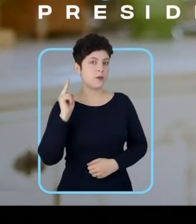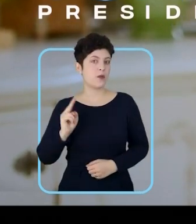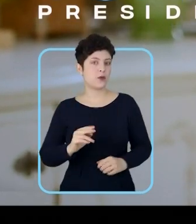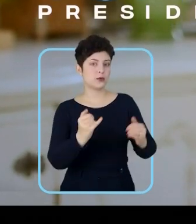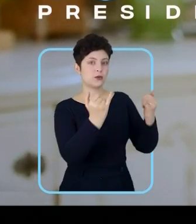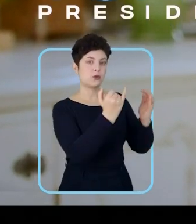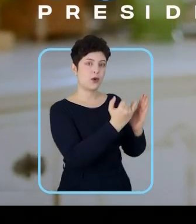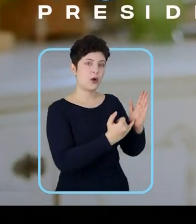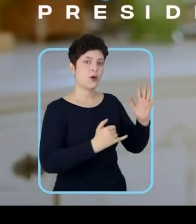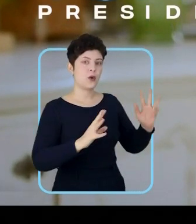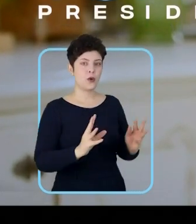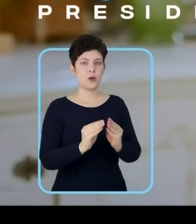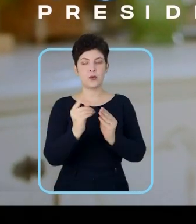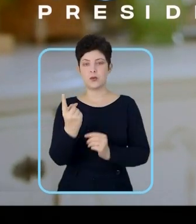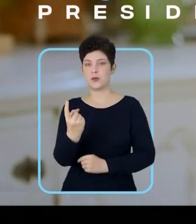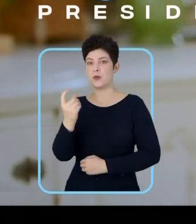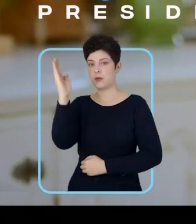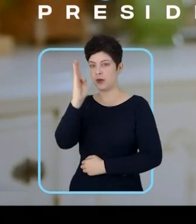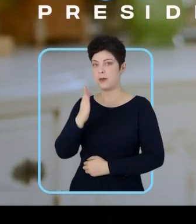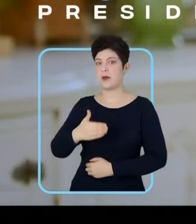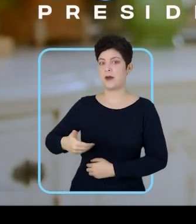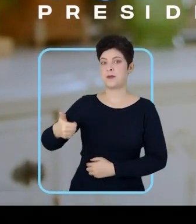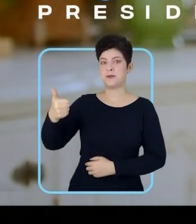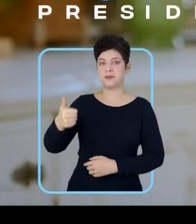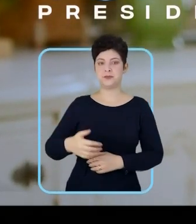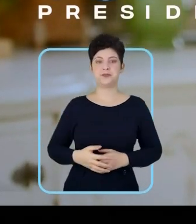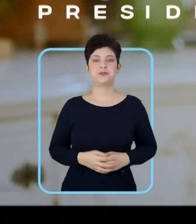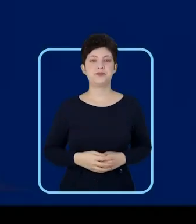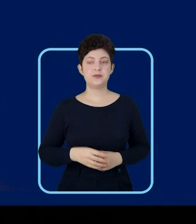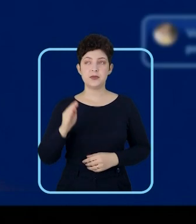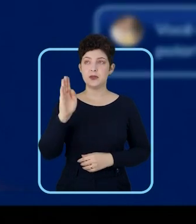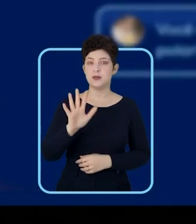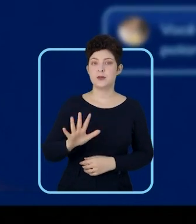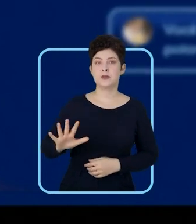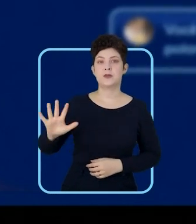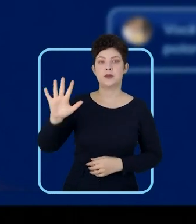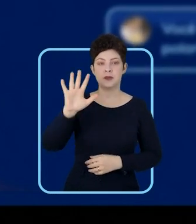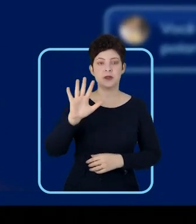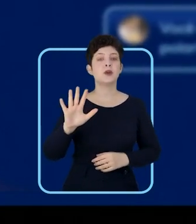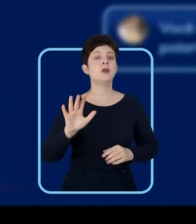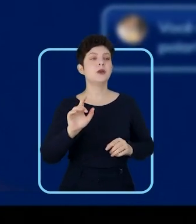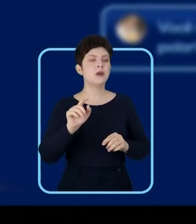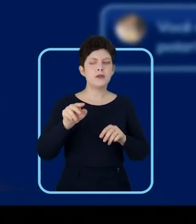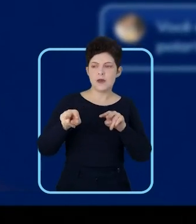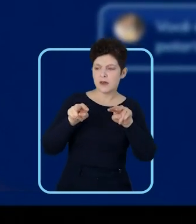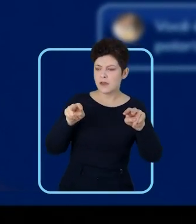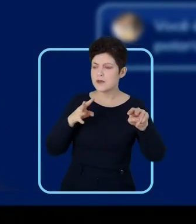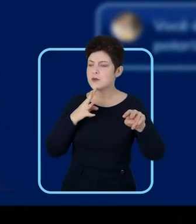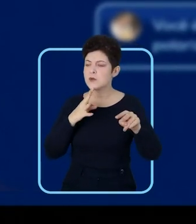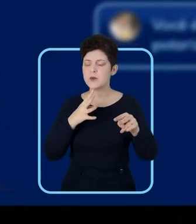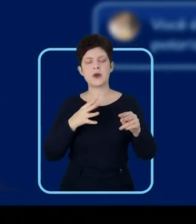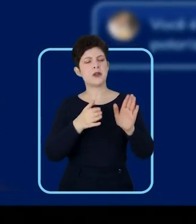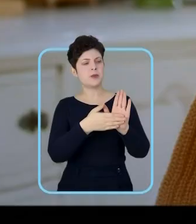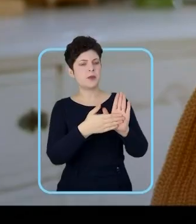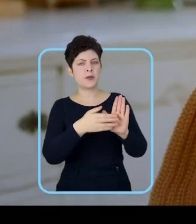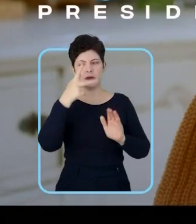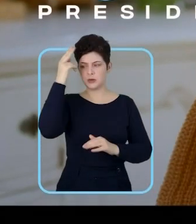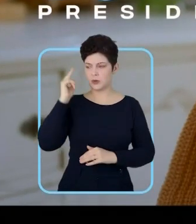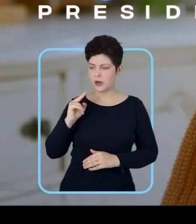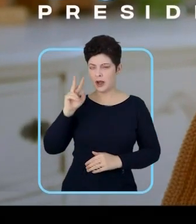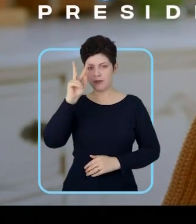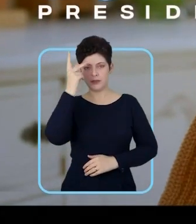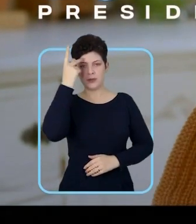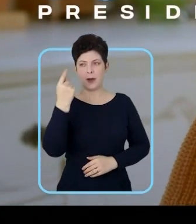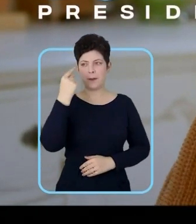contra toda a corrupção que o PT significava ali naquele momento. Com quais apoios você pretende governar?